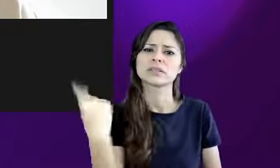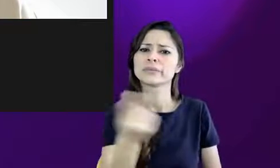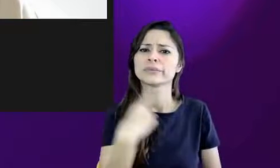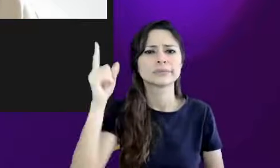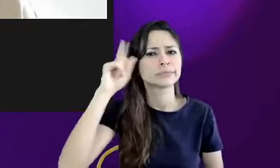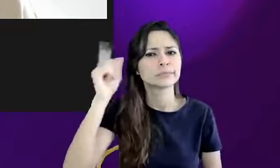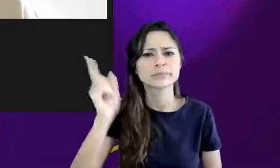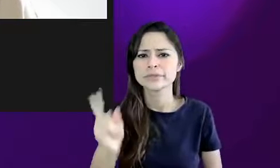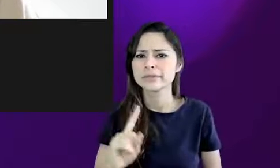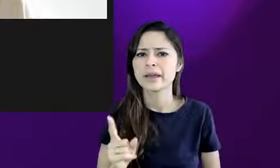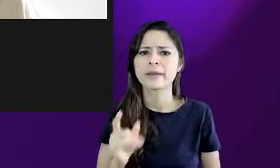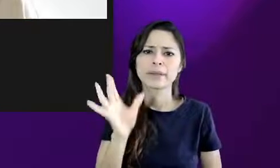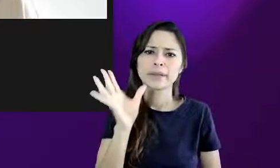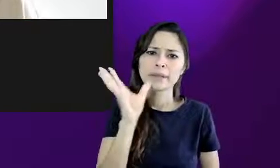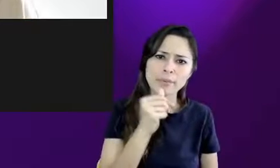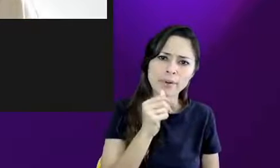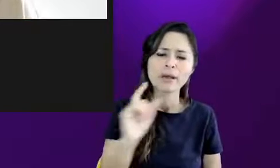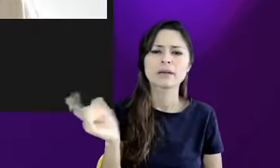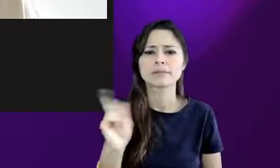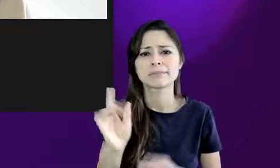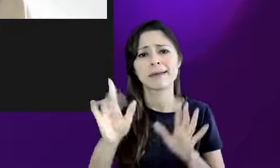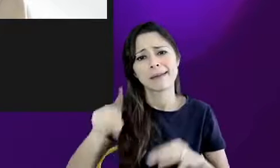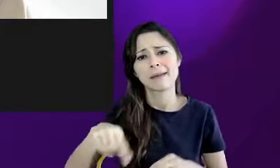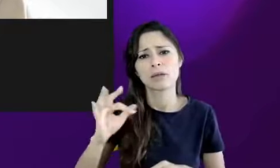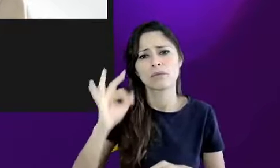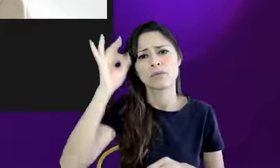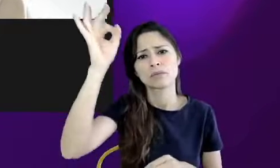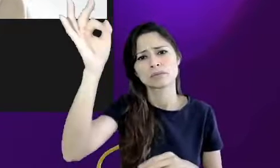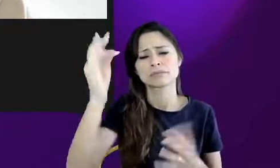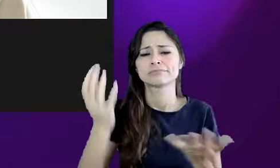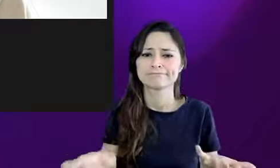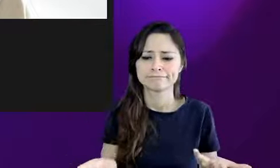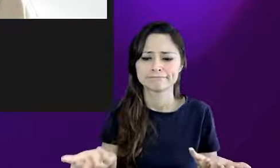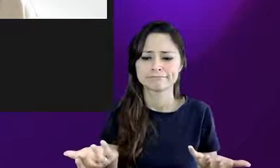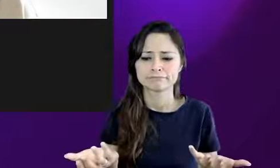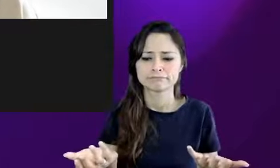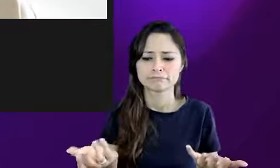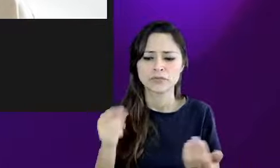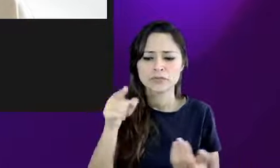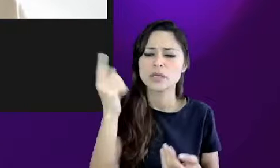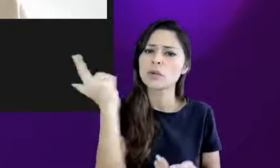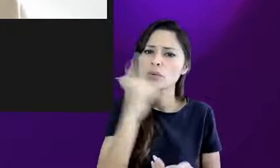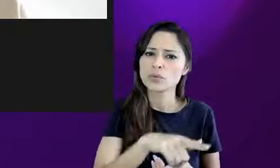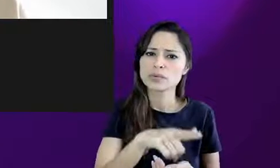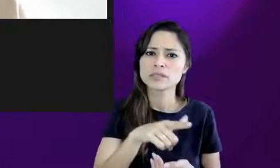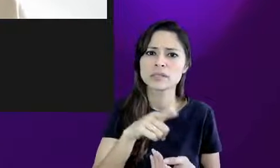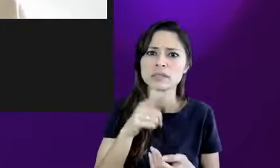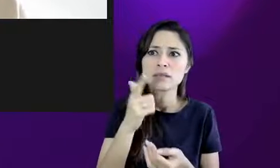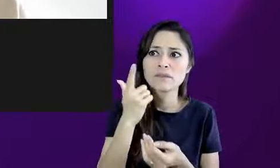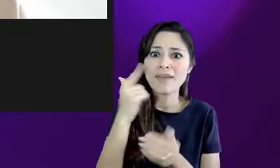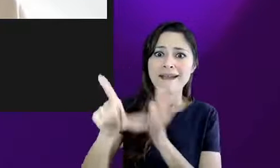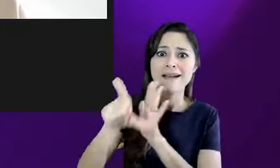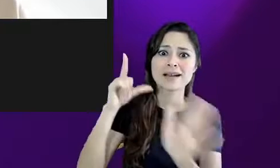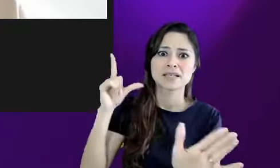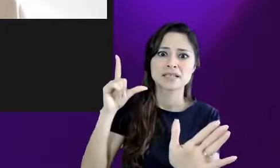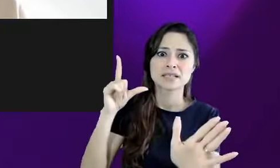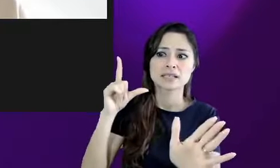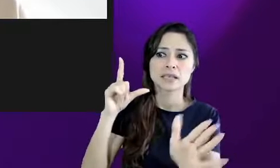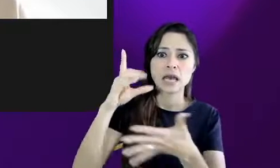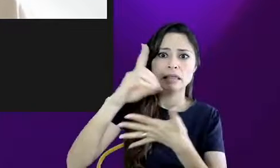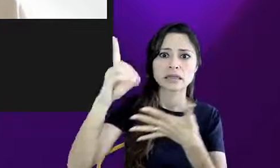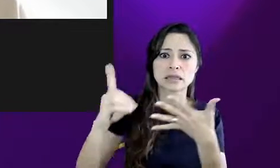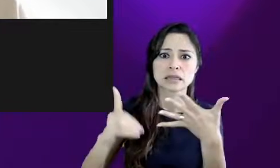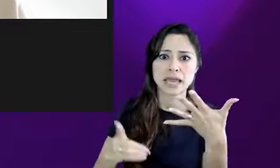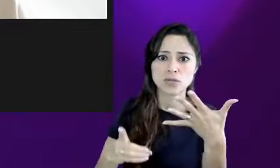isso vai levar, mas é o futuro, é o que nos aguarda. Você conseguir prever com dados, muitas vezes,